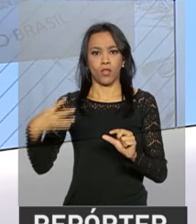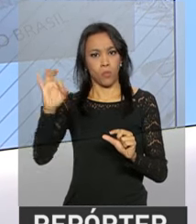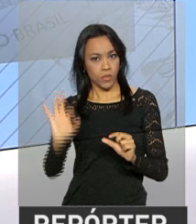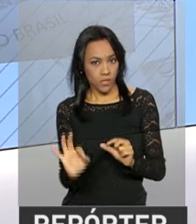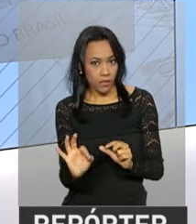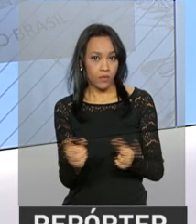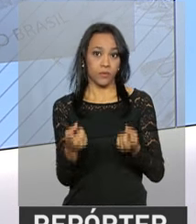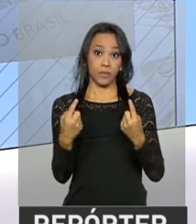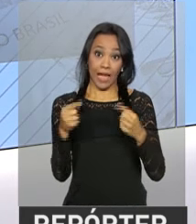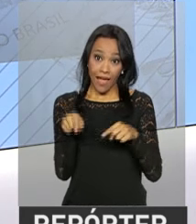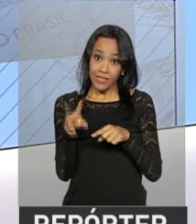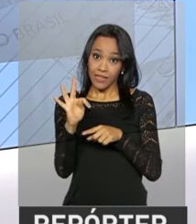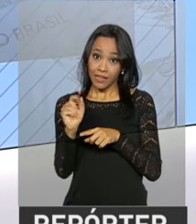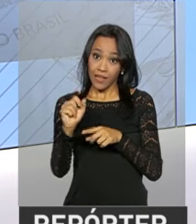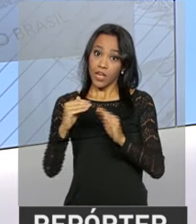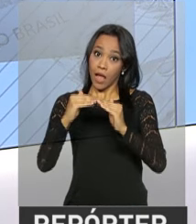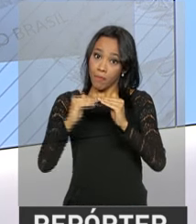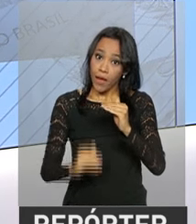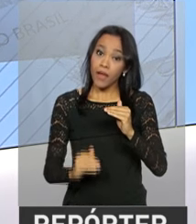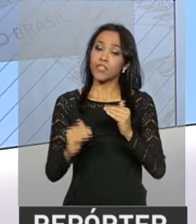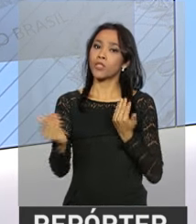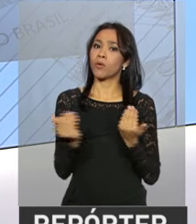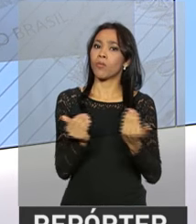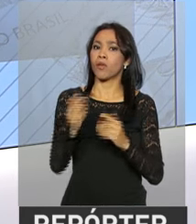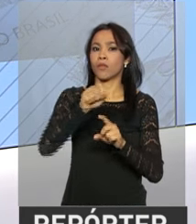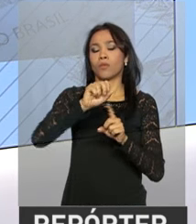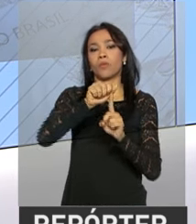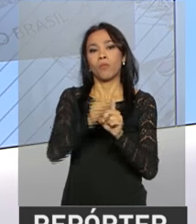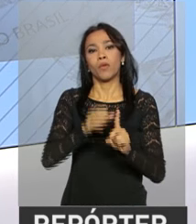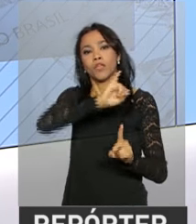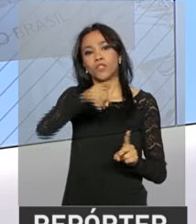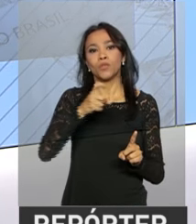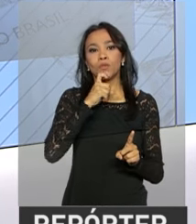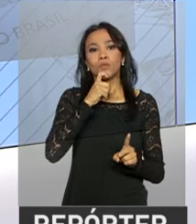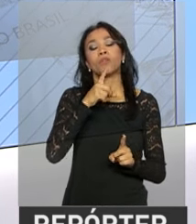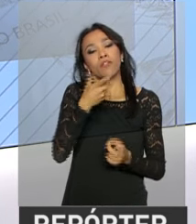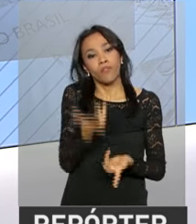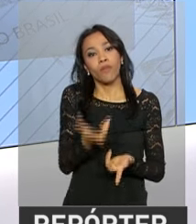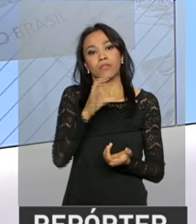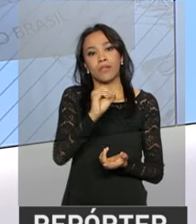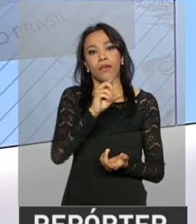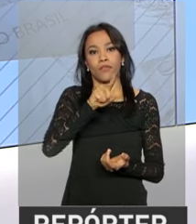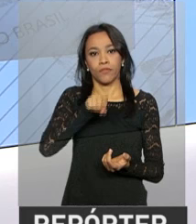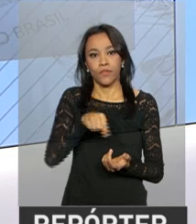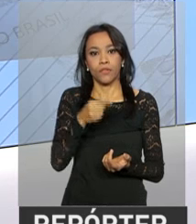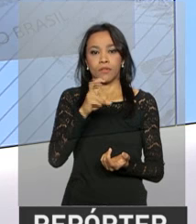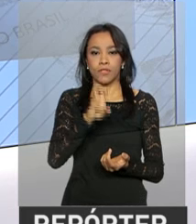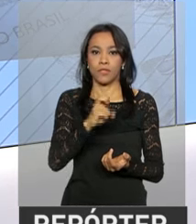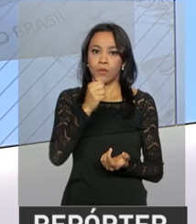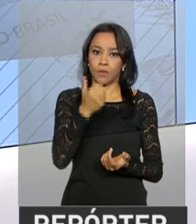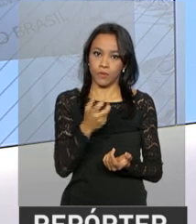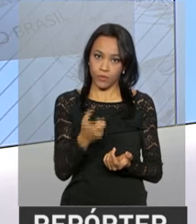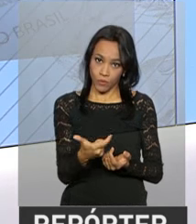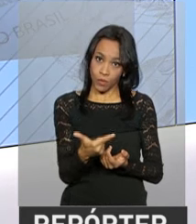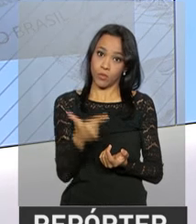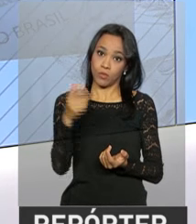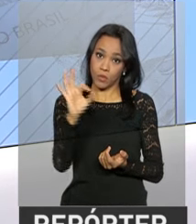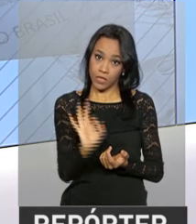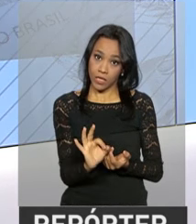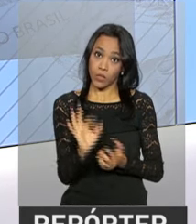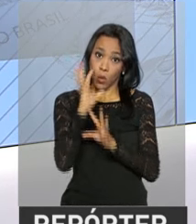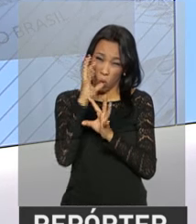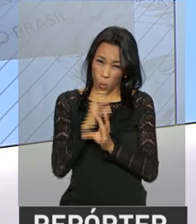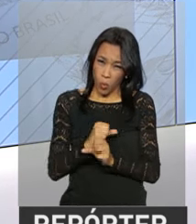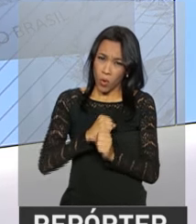0,44% taxa abaixo da registrada em Julho que foi de 0,5 2% no acumulado do